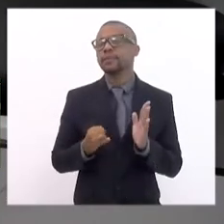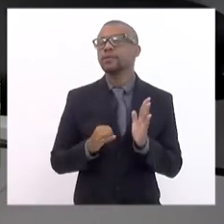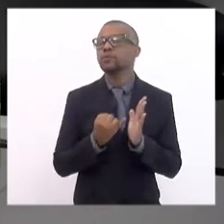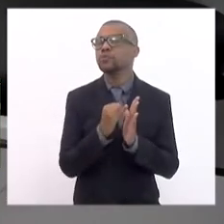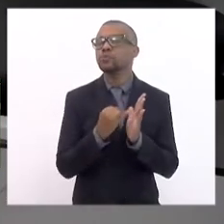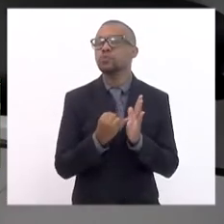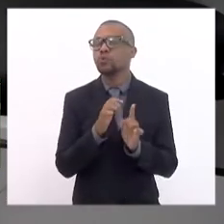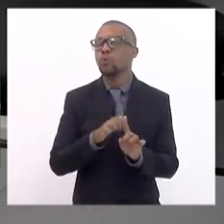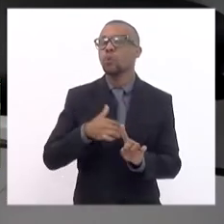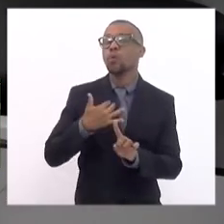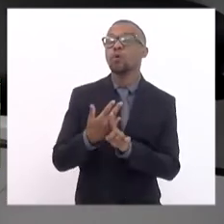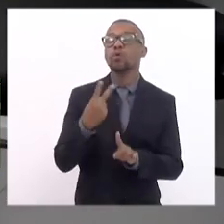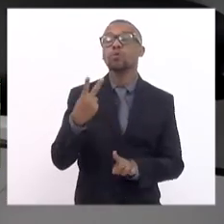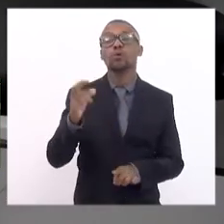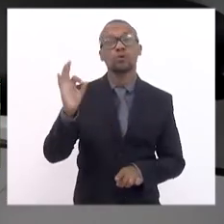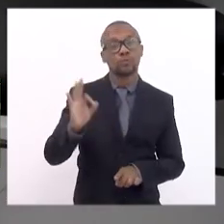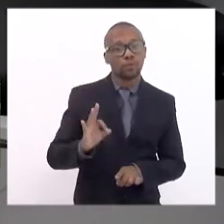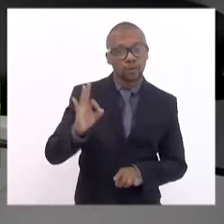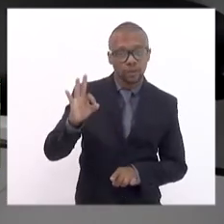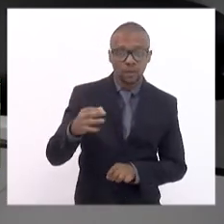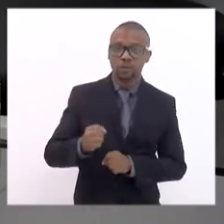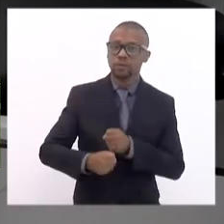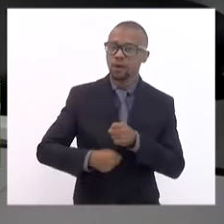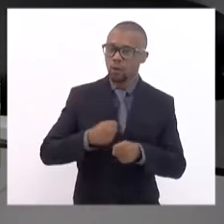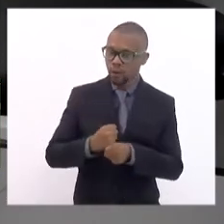só que é de 2% ao ano, me corrija,